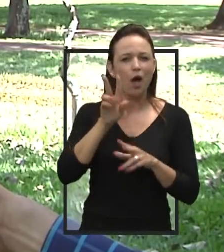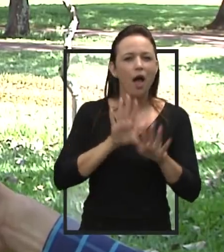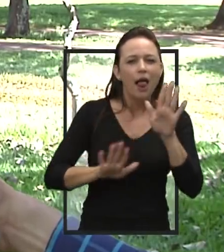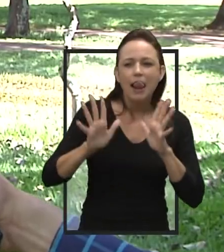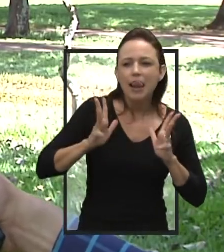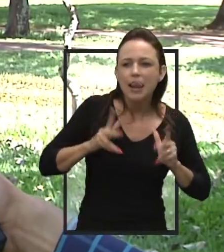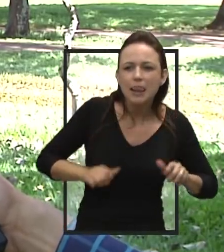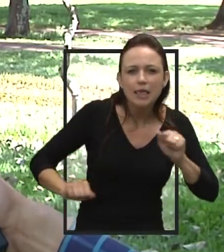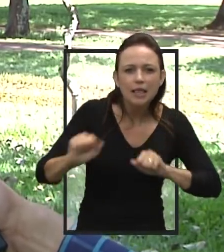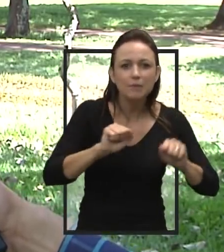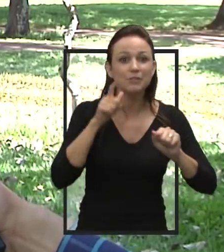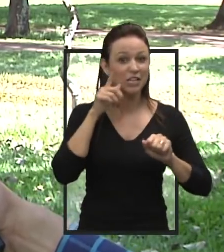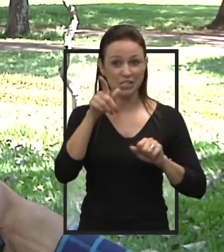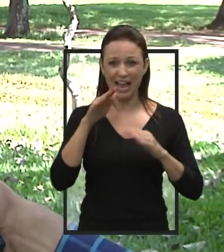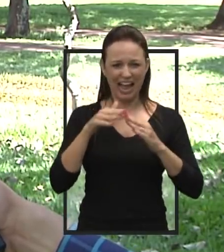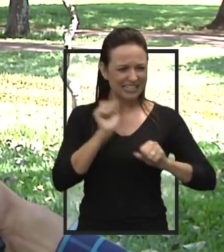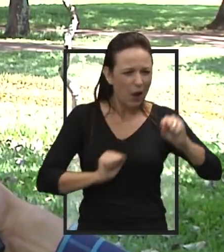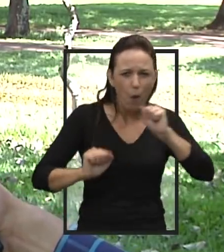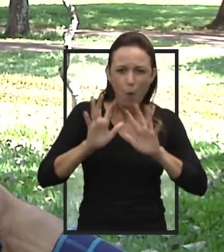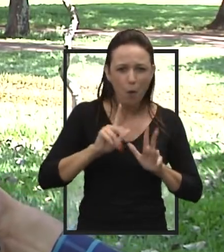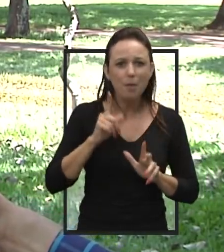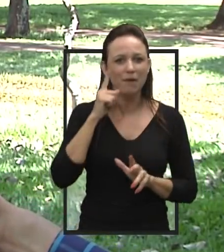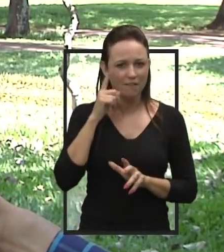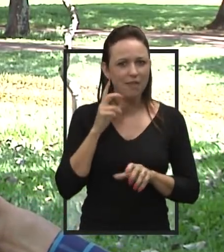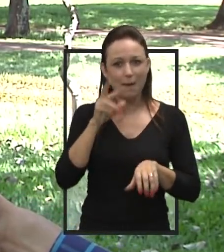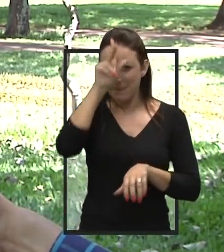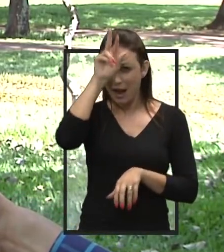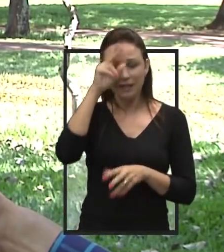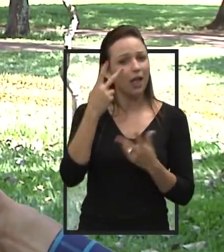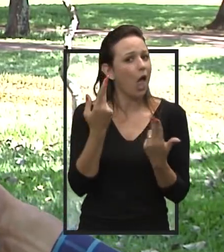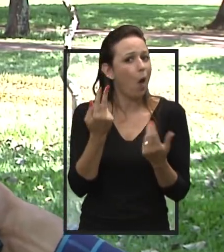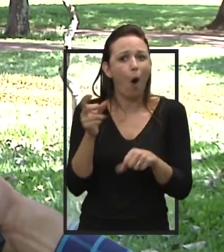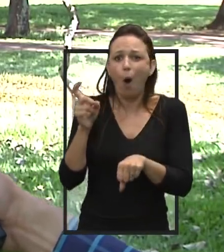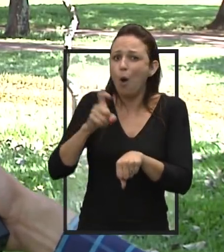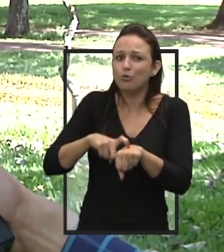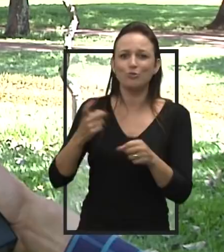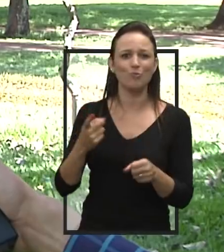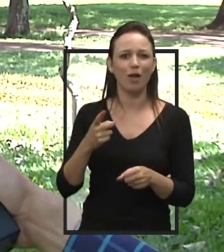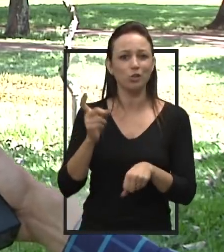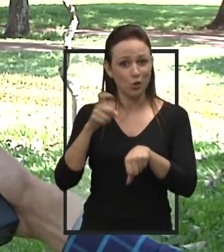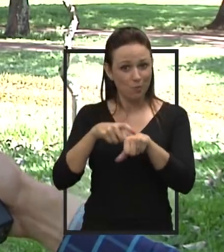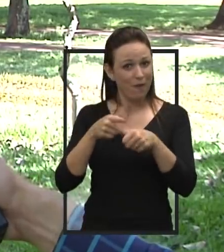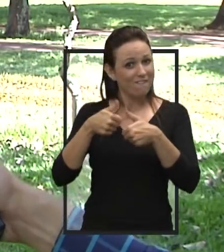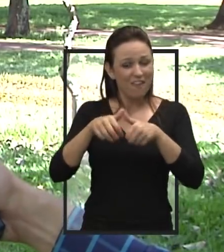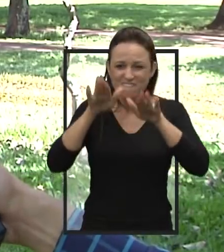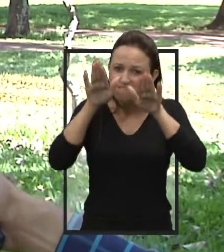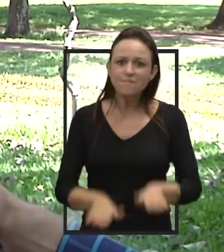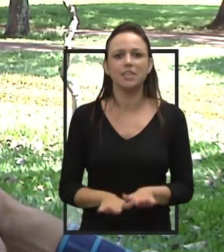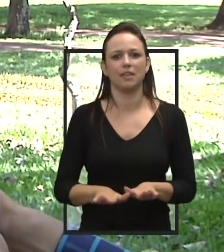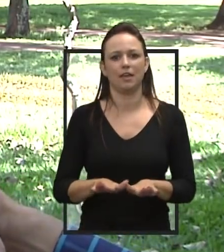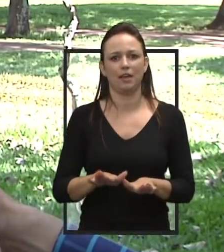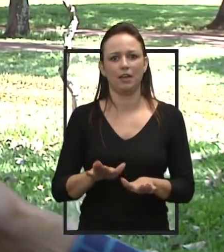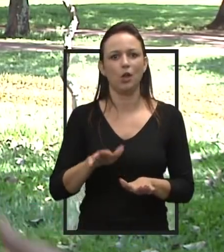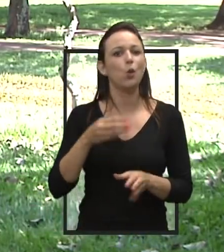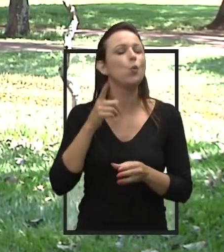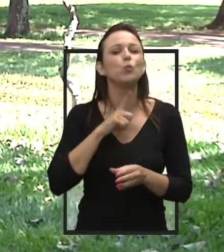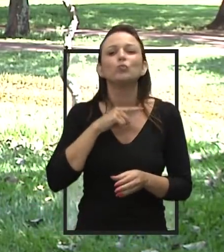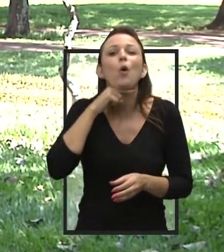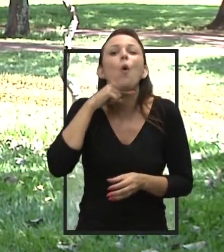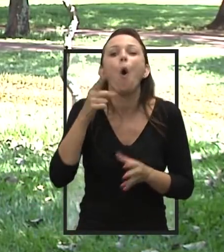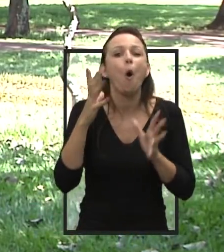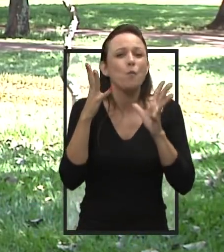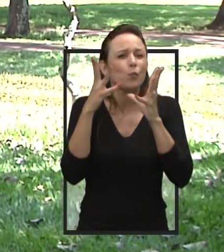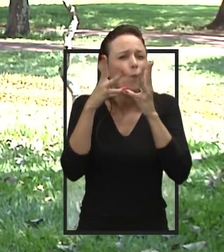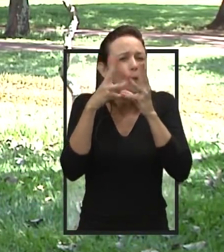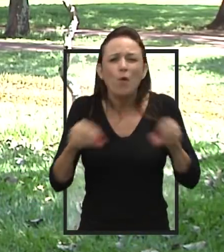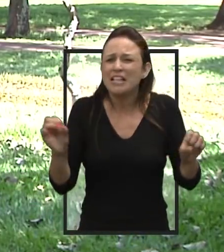de mim, para de cuidar da sua casa para ver se tem ou não tem barata. Escorpião é a mesma coisa. Ele veio para ficar. Não existe como